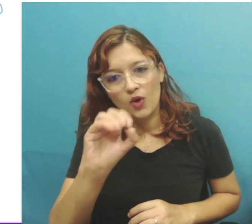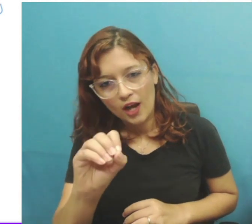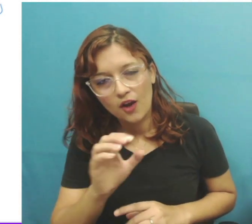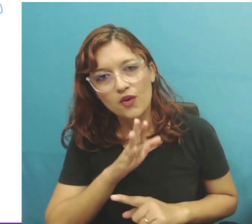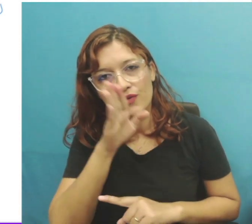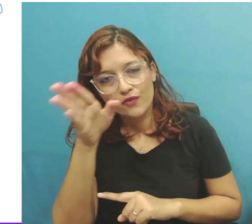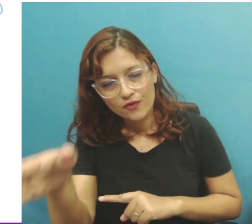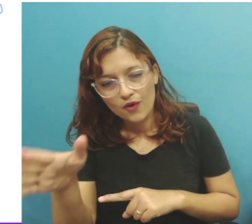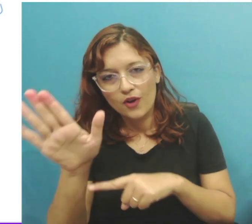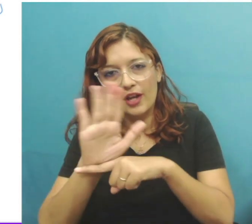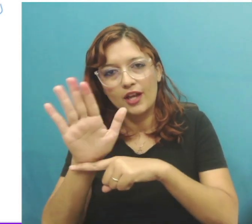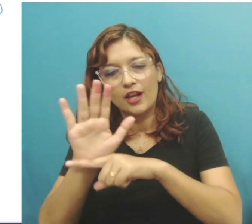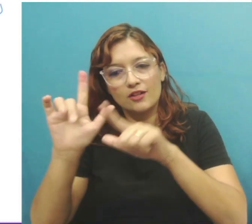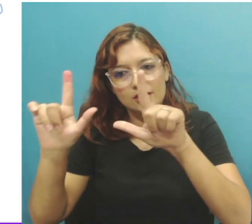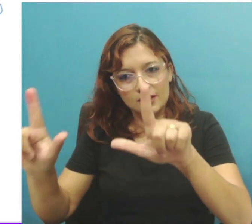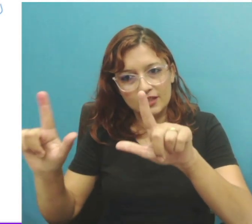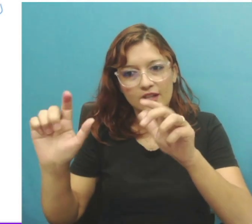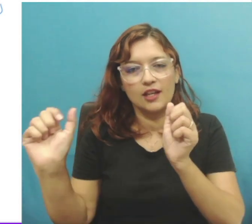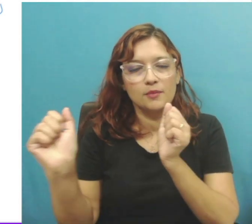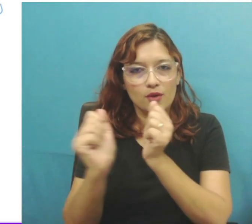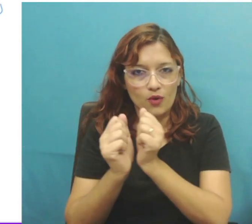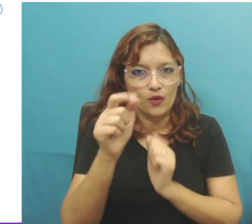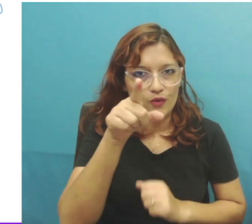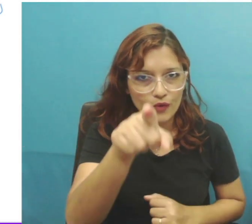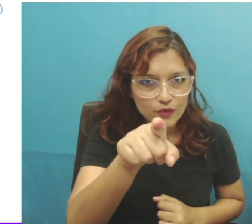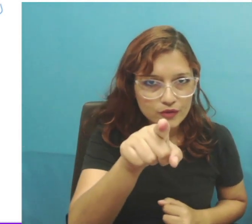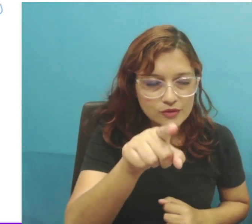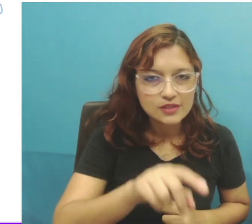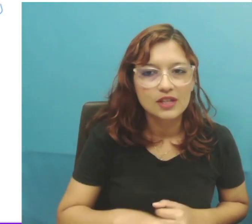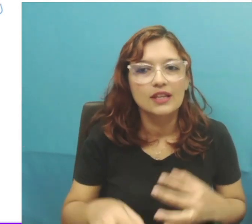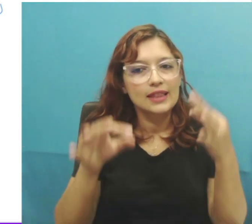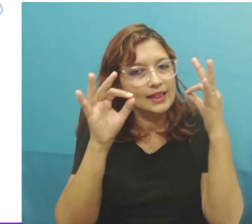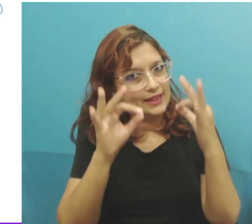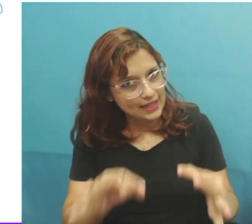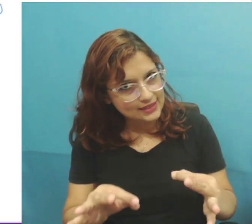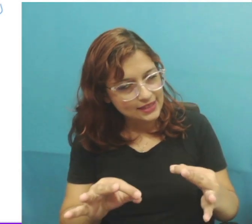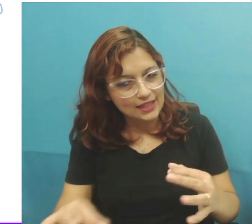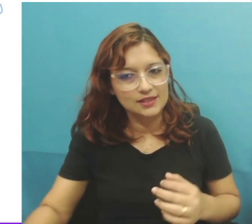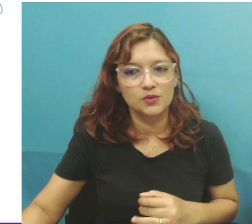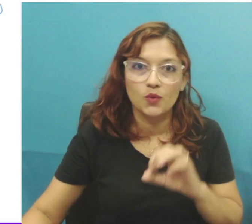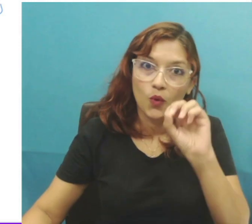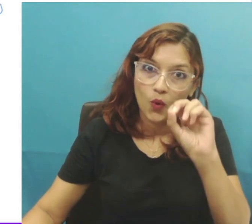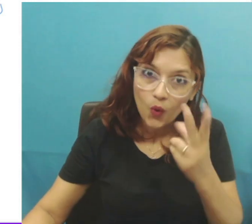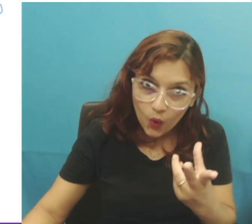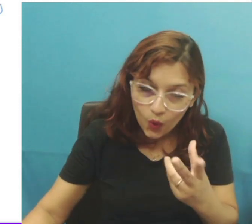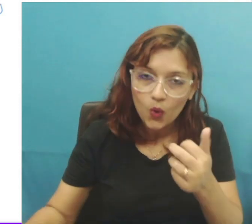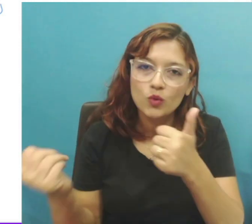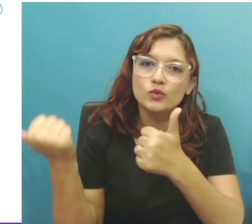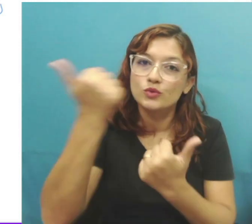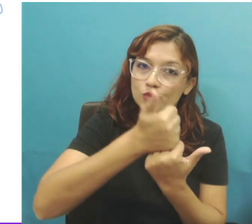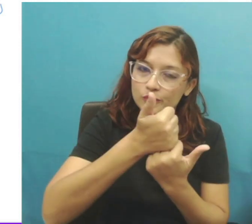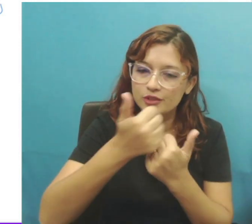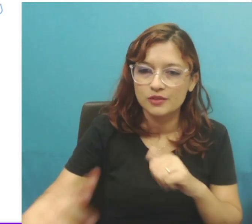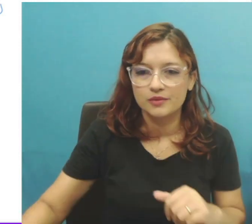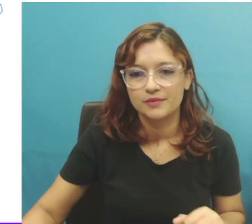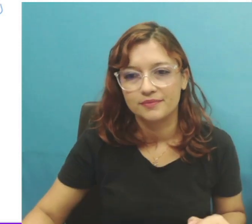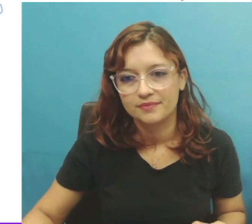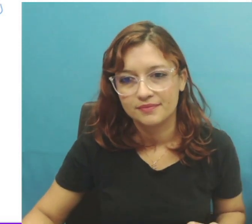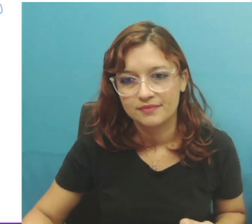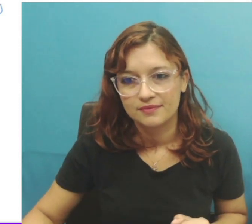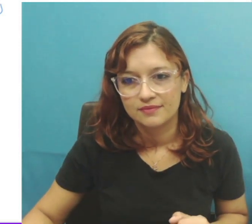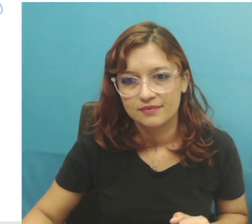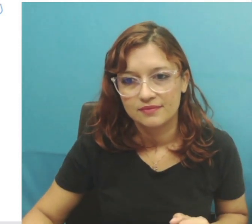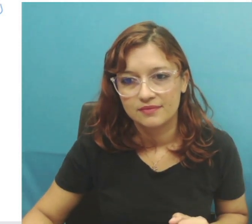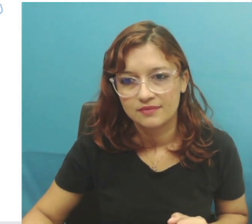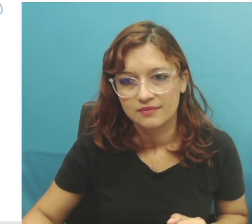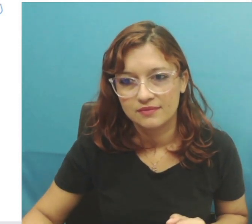Então, João foi ao cinema com você. Tá correto. Ou você